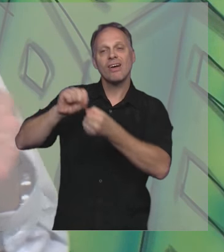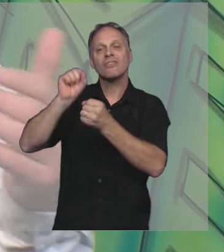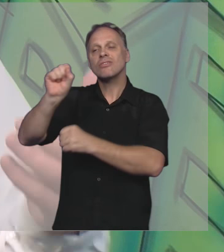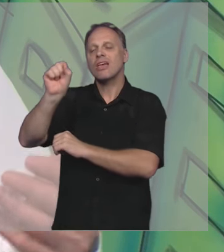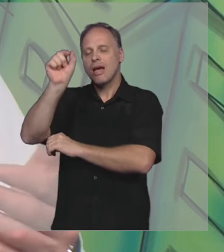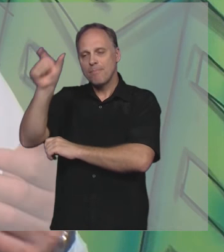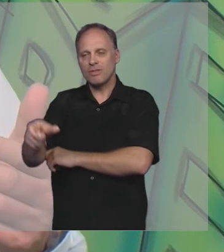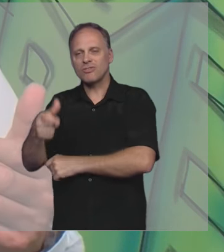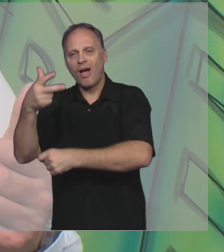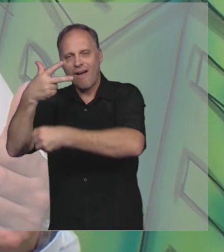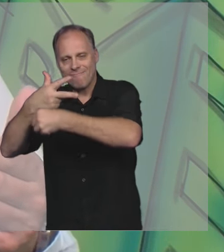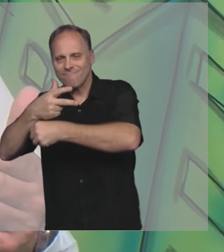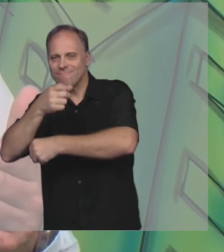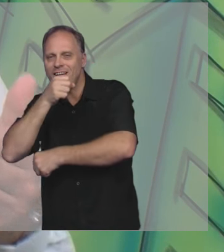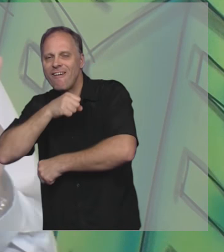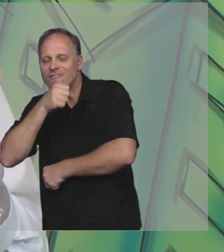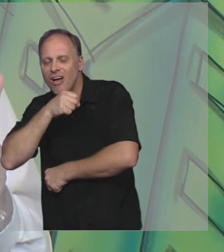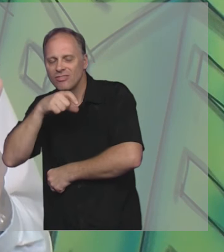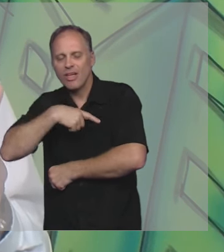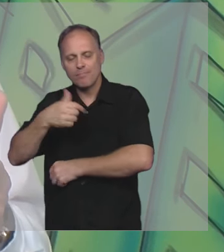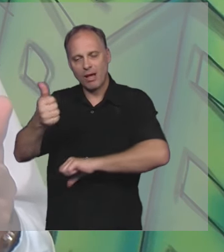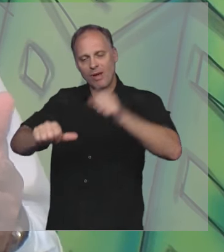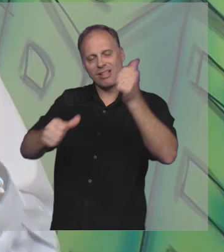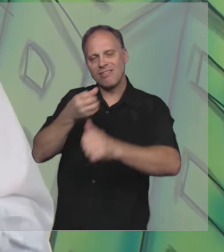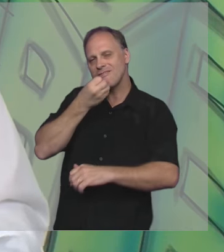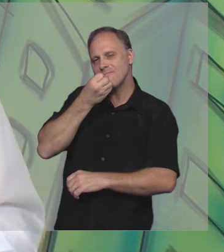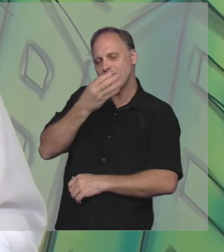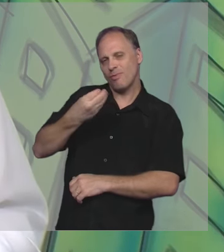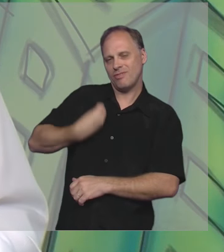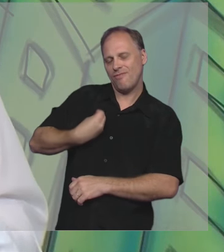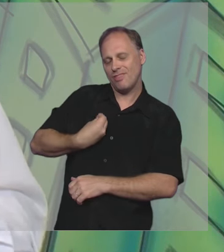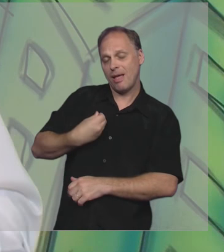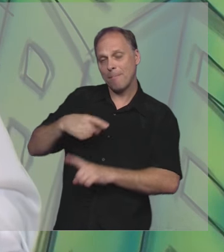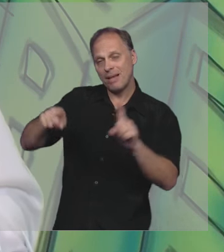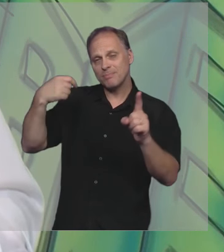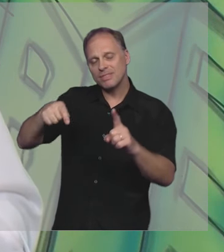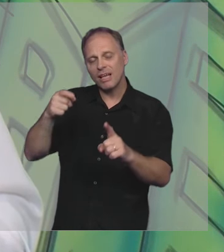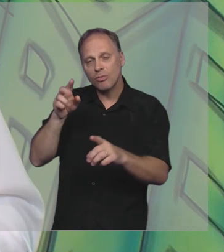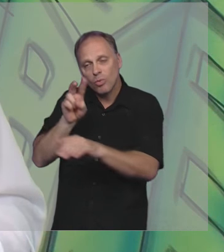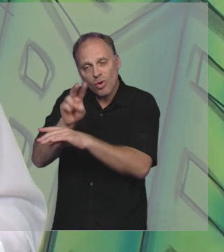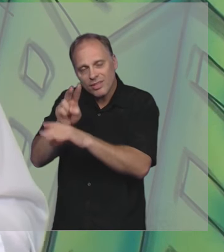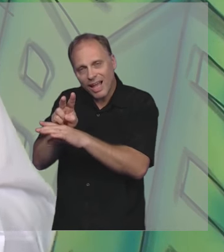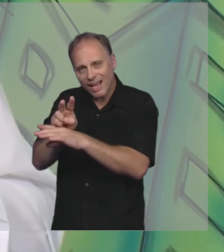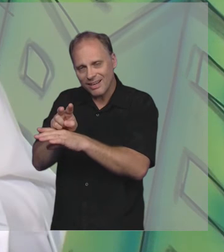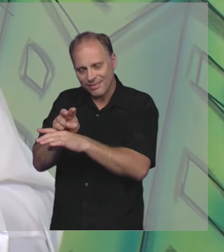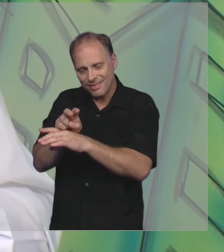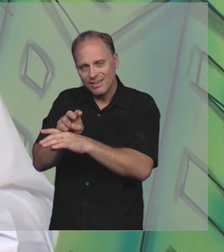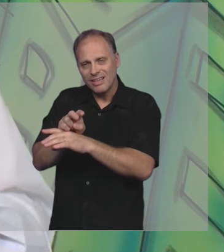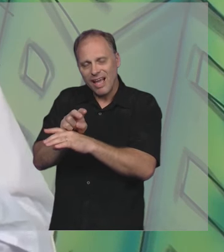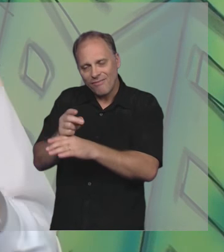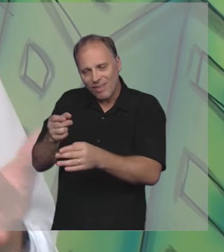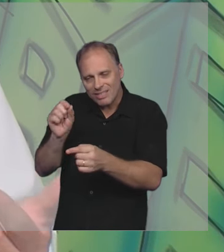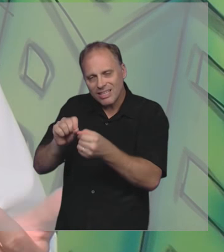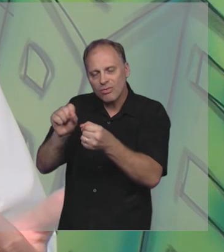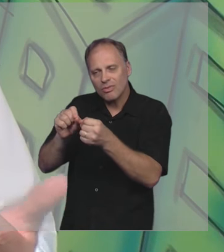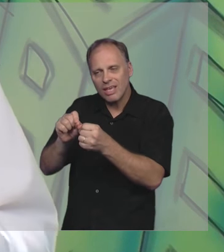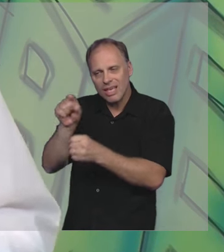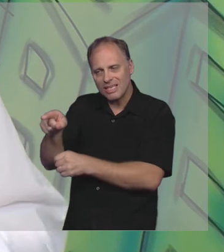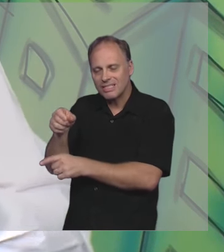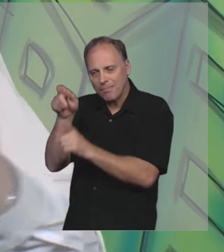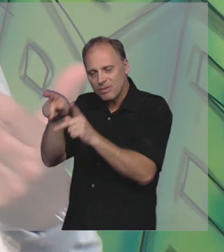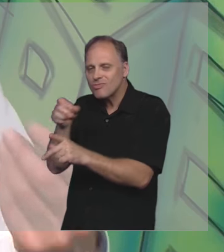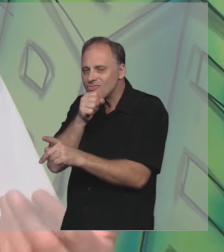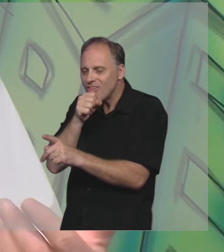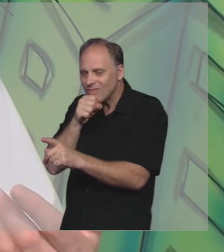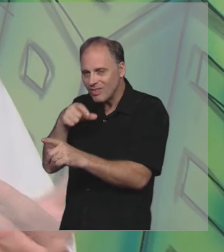que o idoso tenha uma qualidade de vida, mas a gente precisa hoje investir numa etapa melhor, né, fazer com que esse